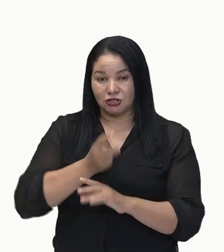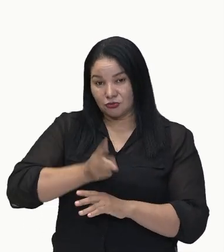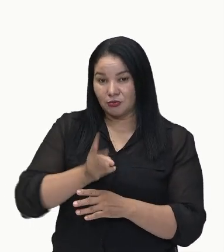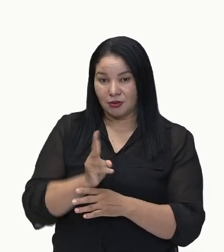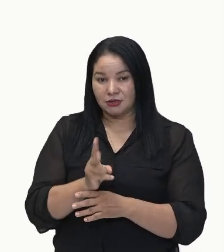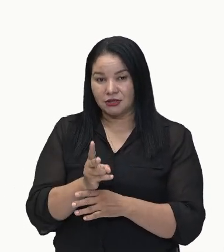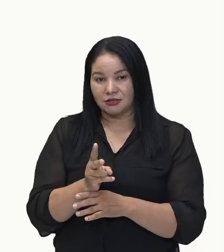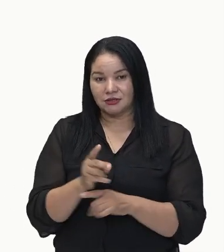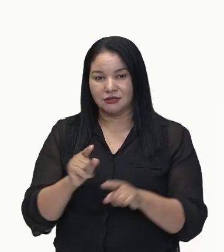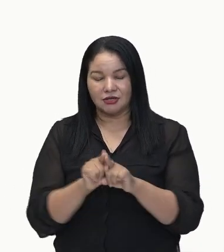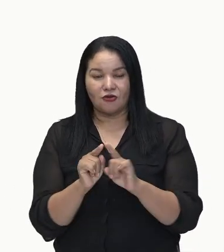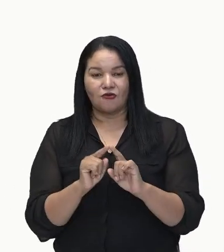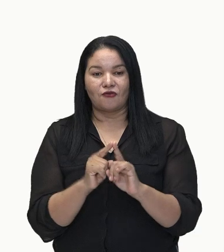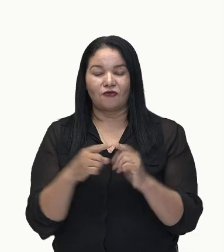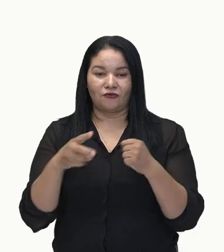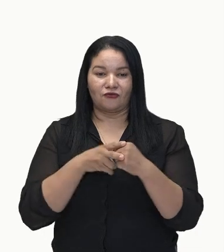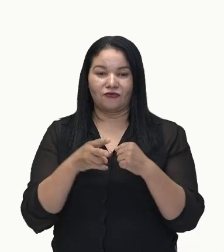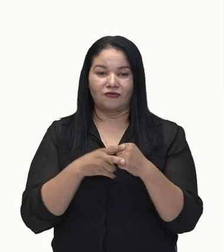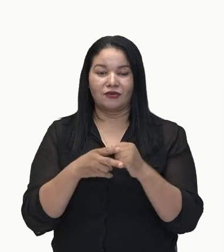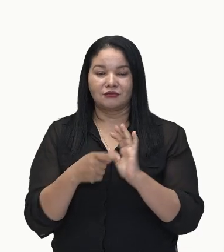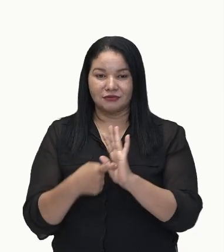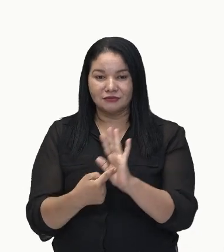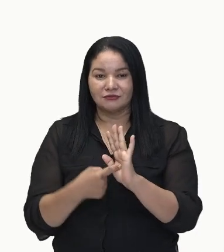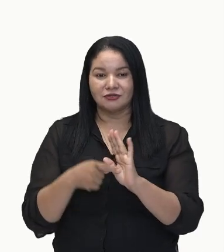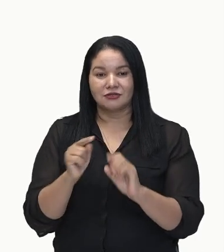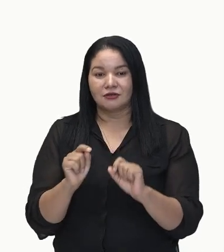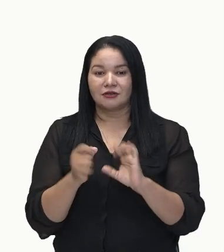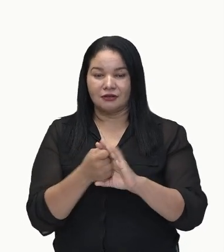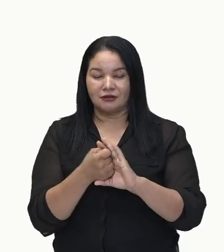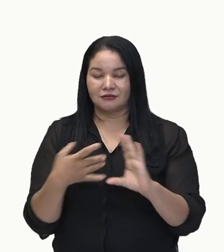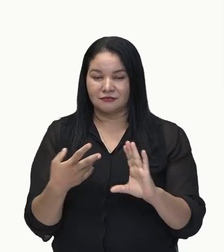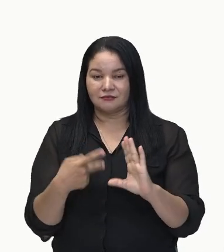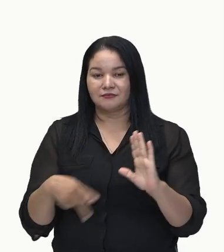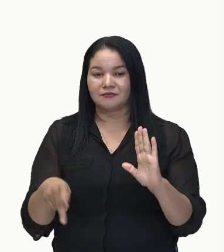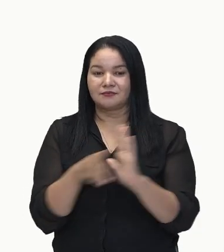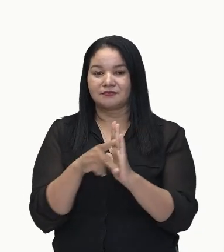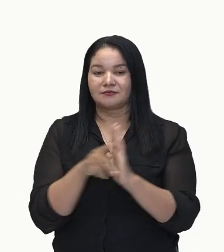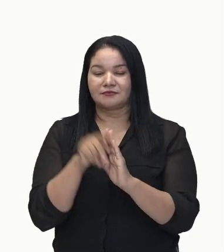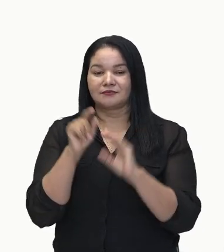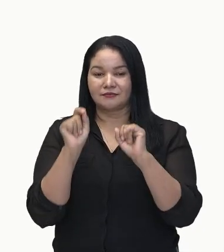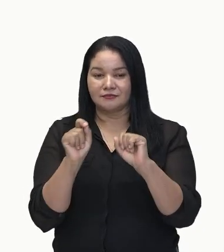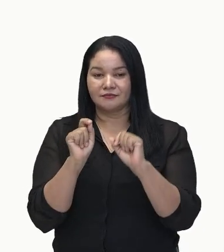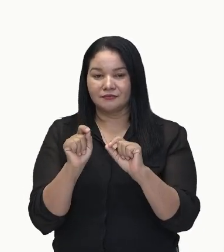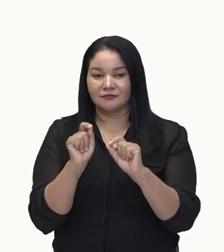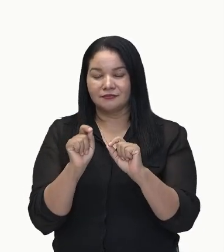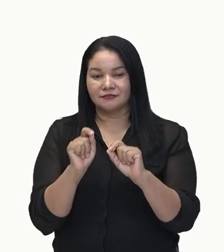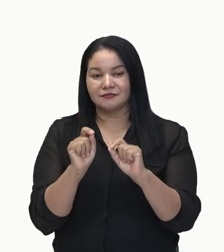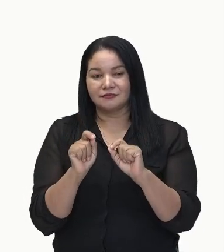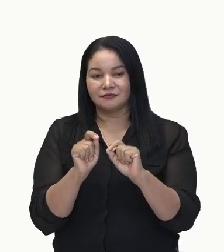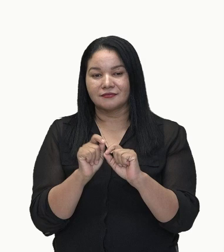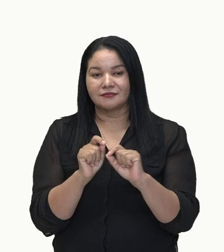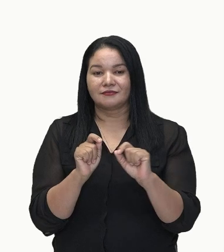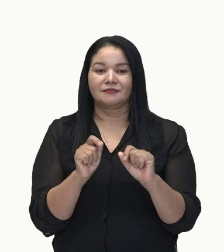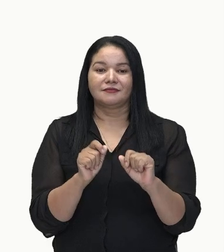está com o sentido de existir. Então, ele vai caracterizar o sujeito